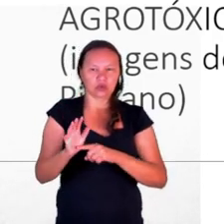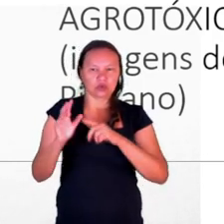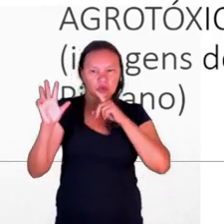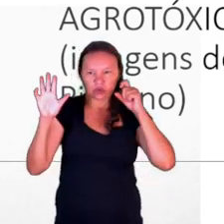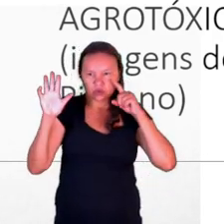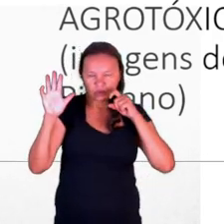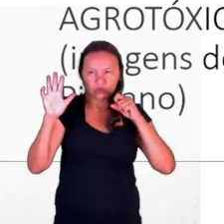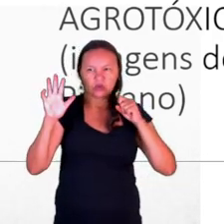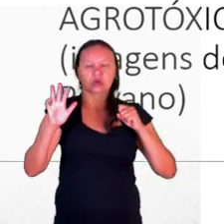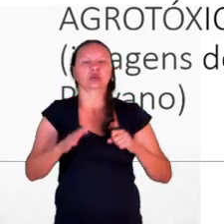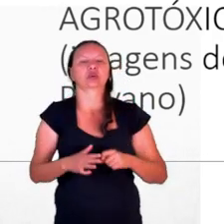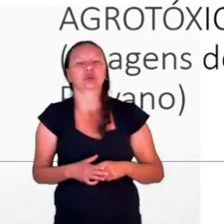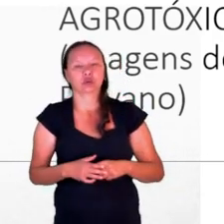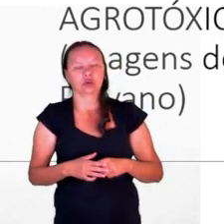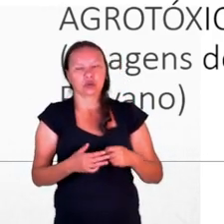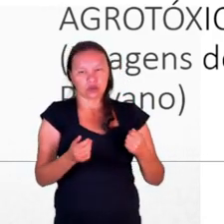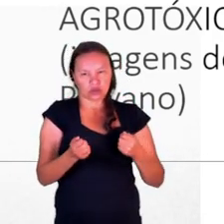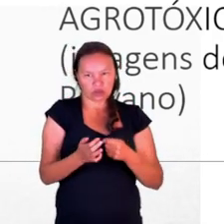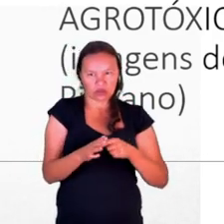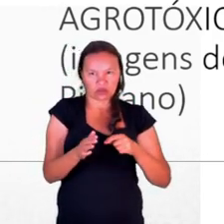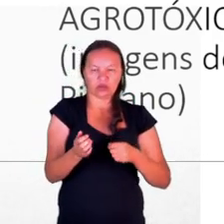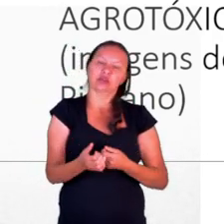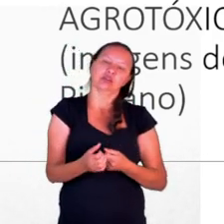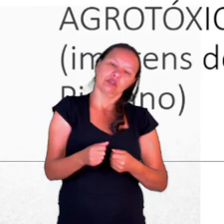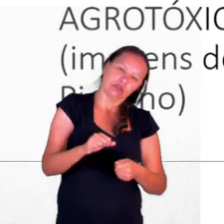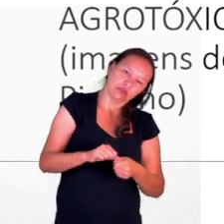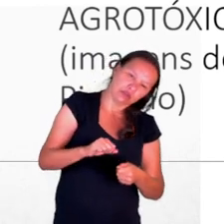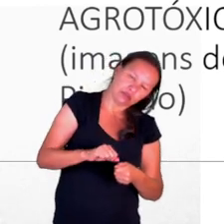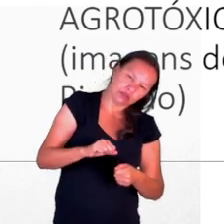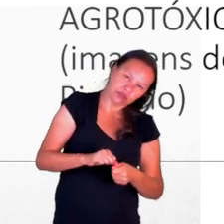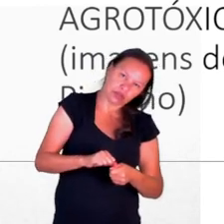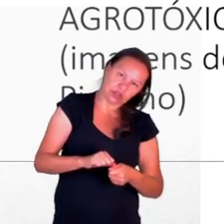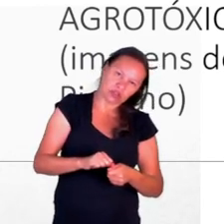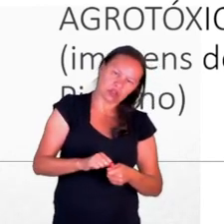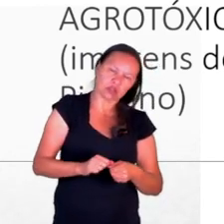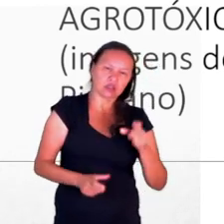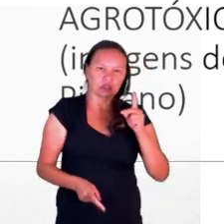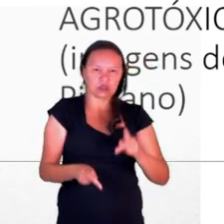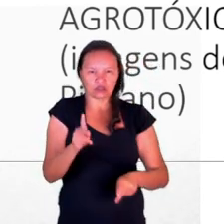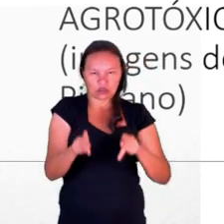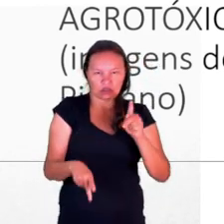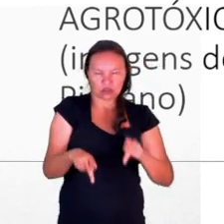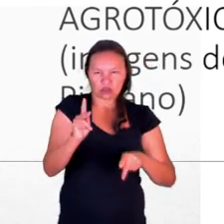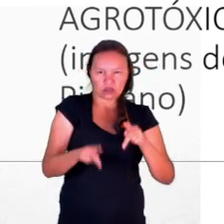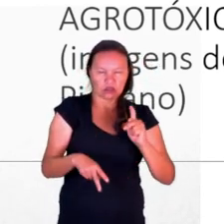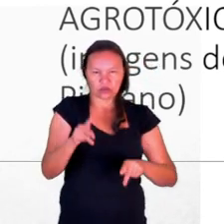piovano ele se dedicou a fotografar as vítimas do glifosato na